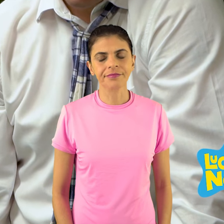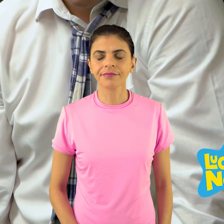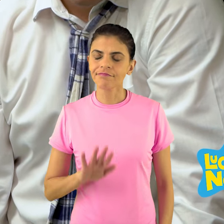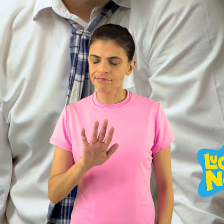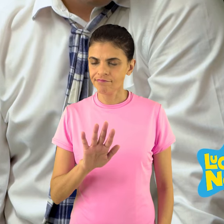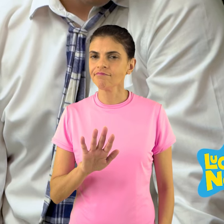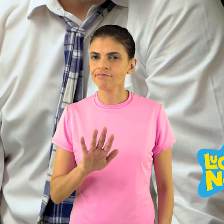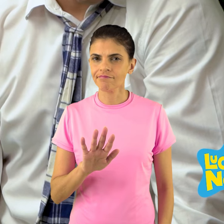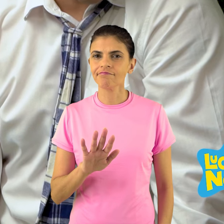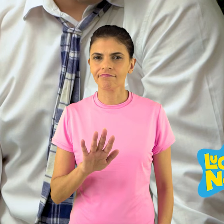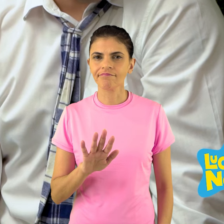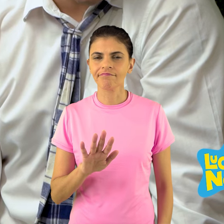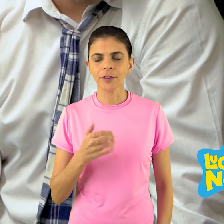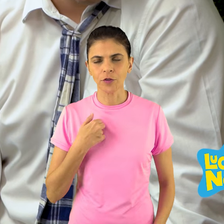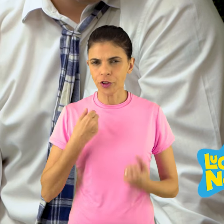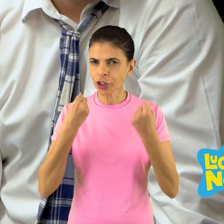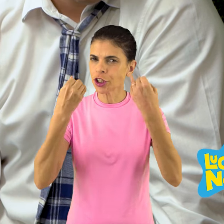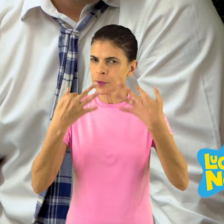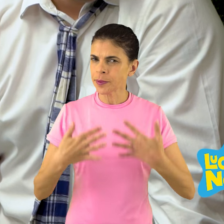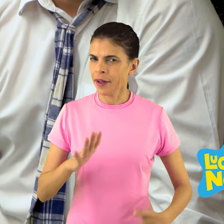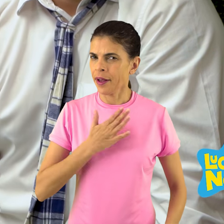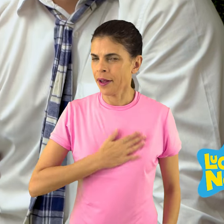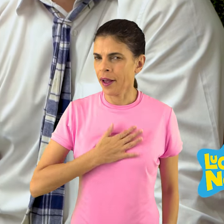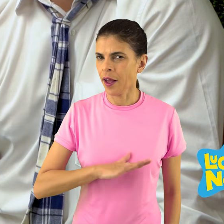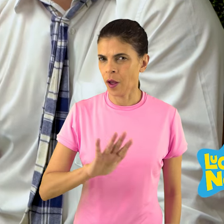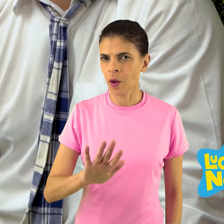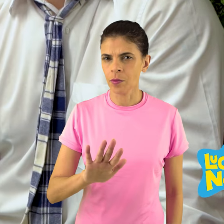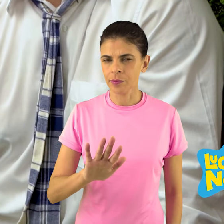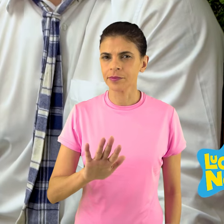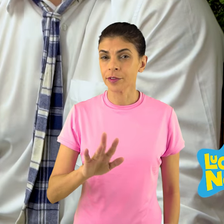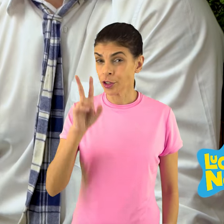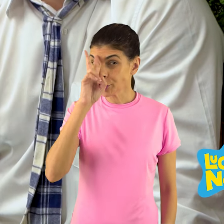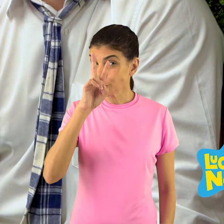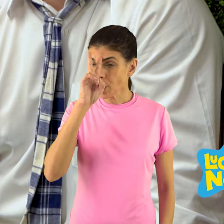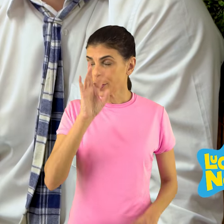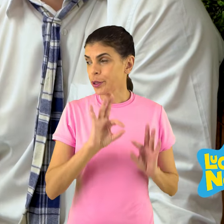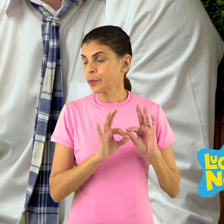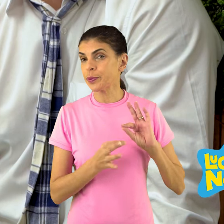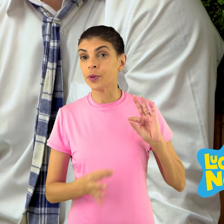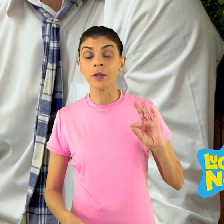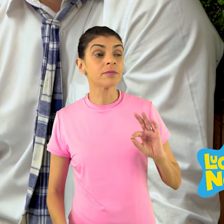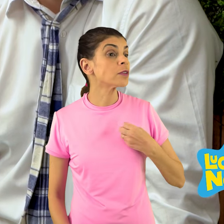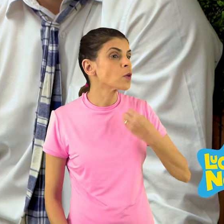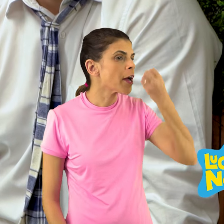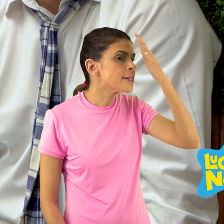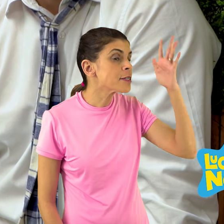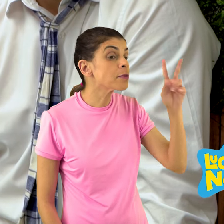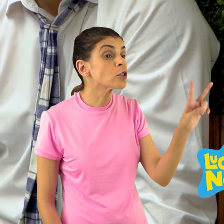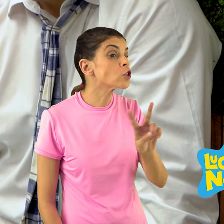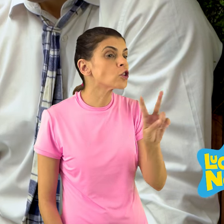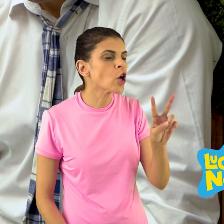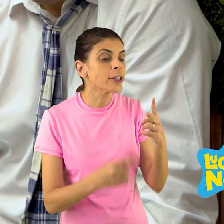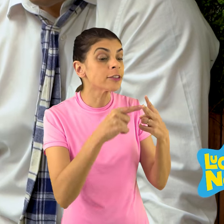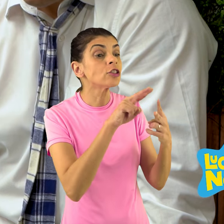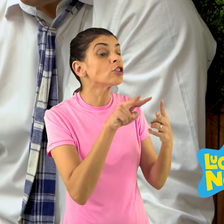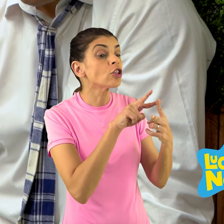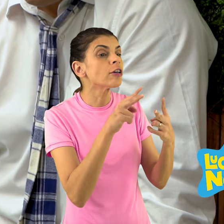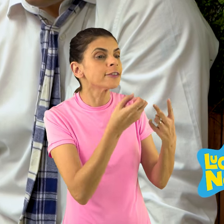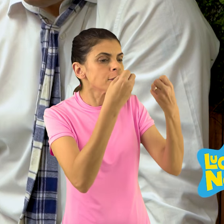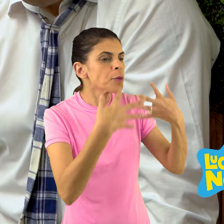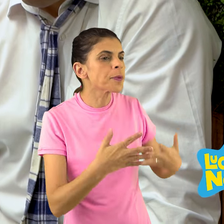Calma. A gente explica. Mas é uma longa história. Quero todos os